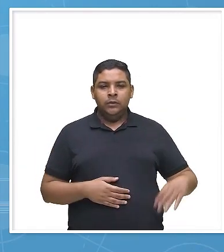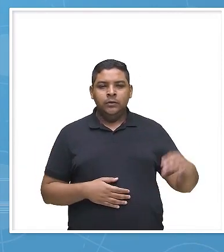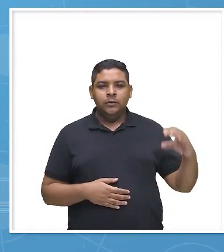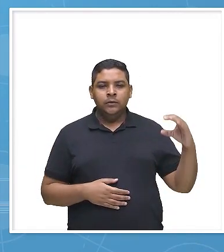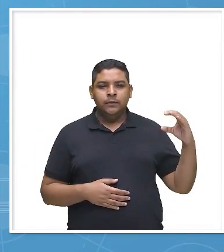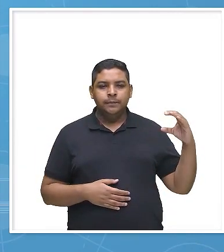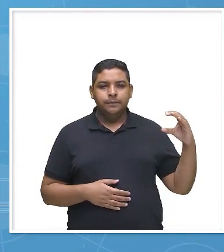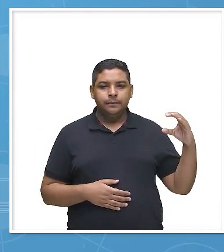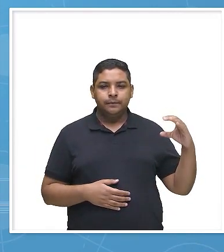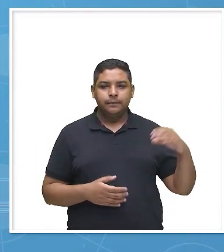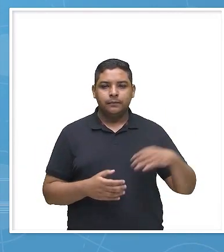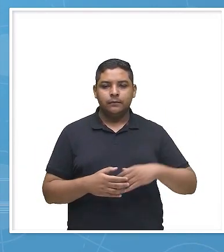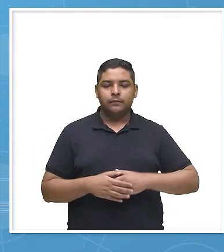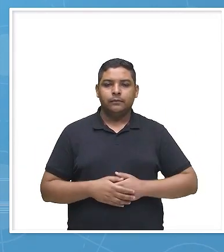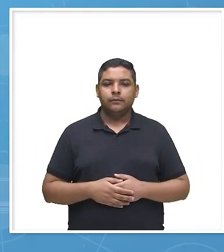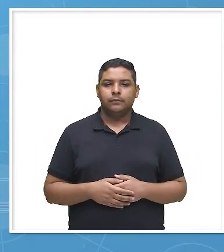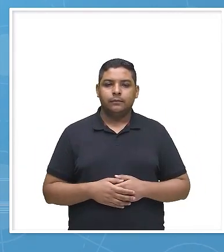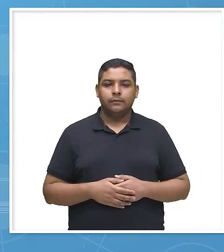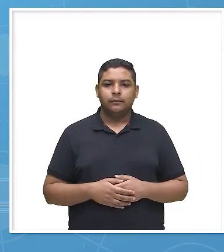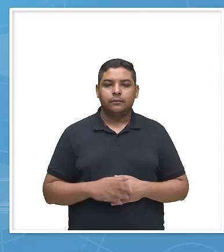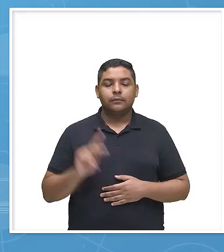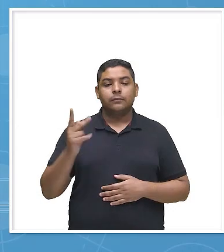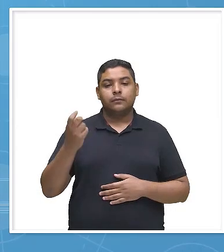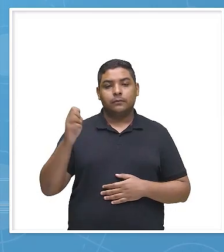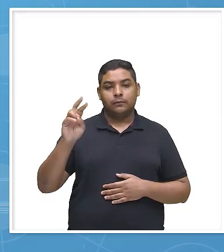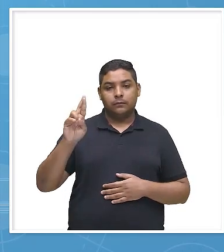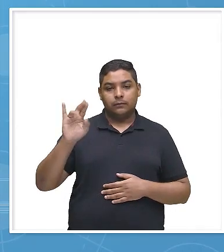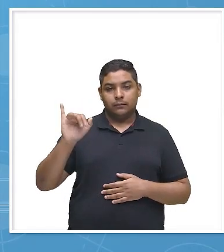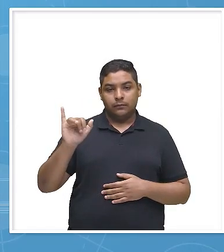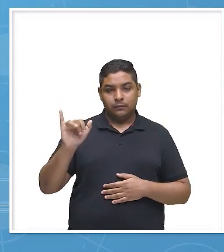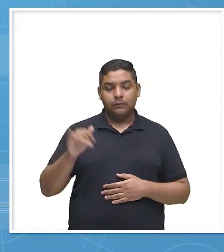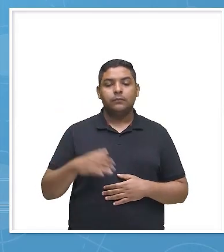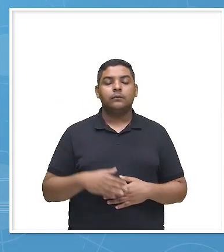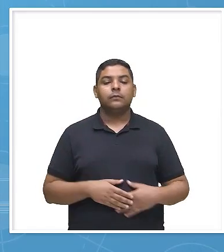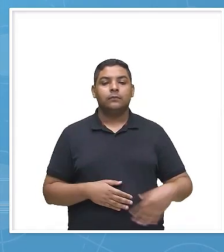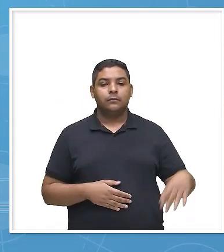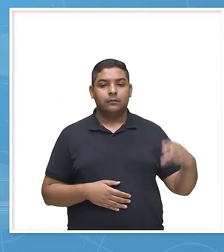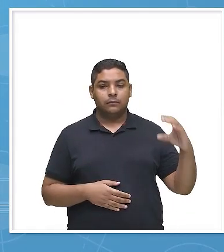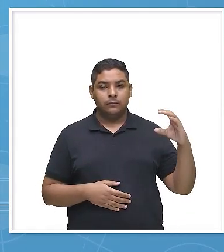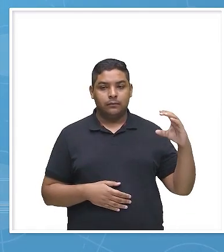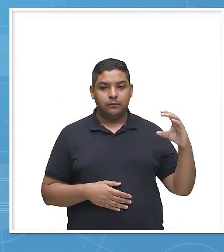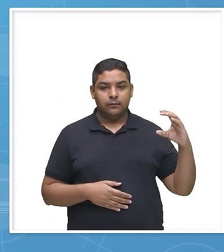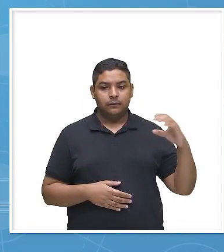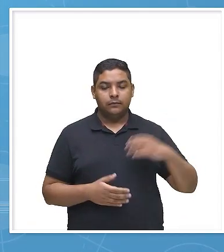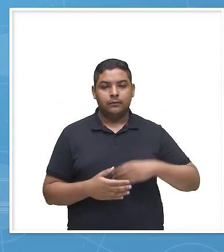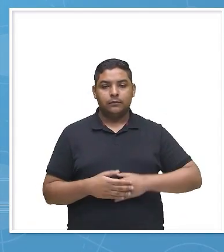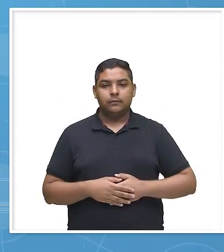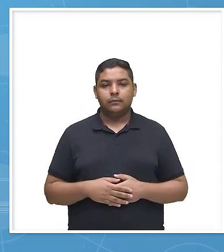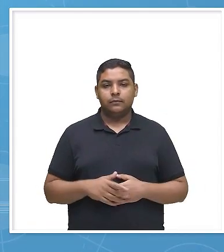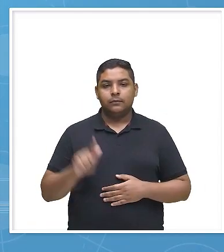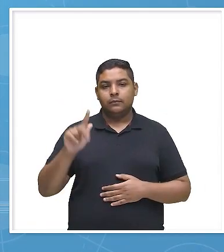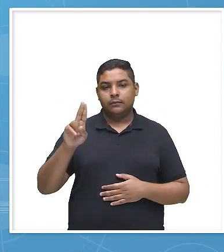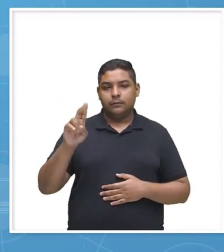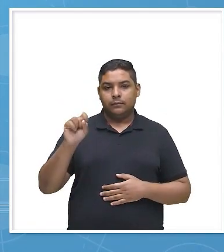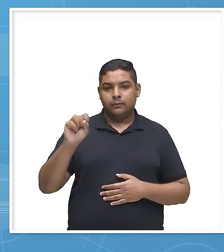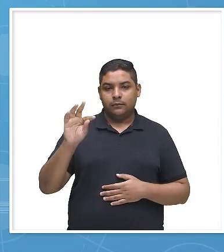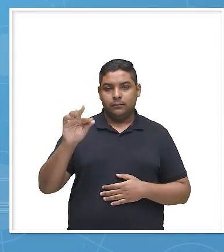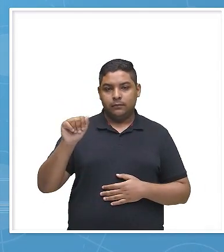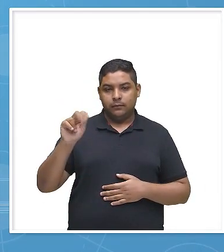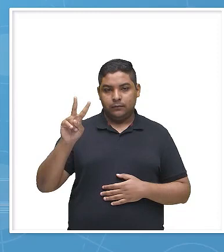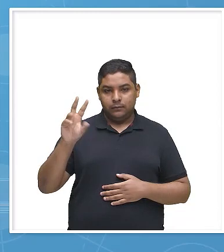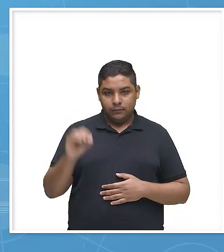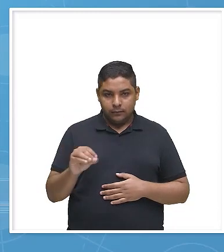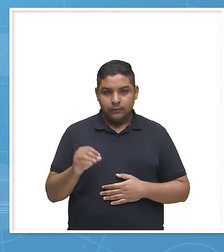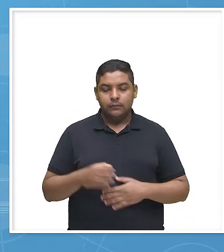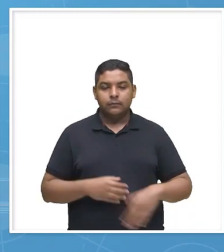O Henrique mandou para a gente que sua resposta correta é a letra C. O Gustavo também mandou que a sua